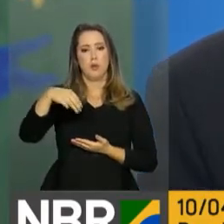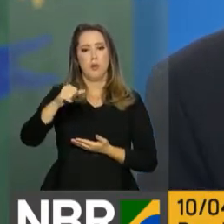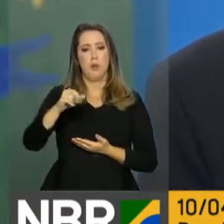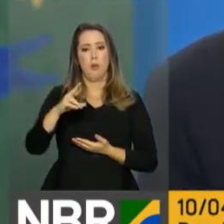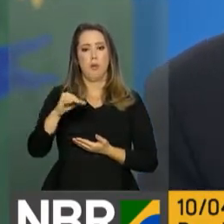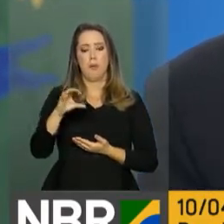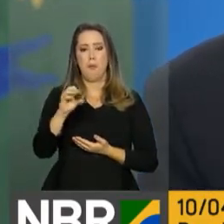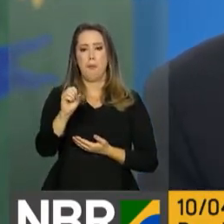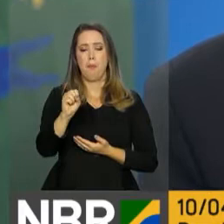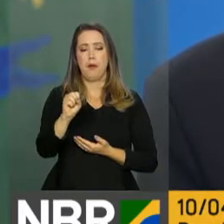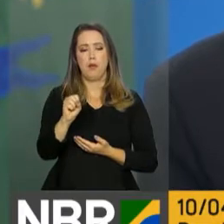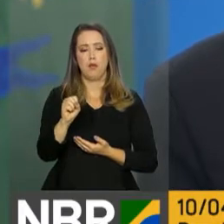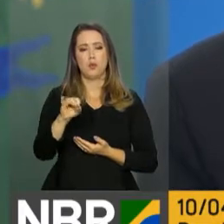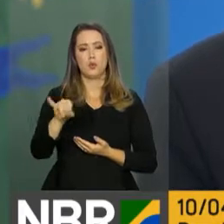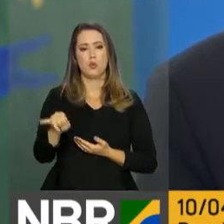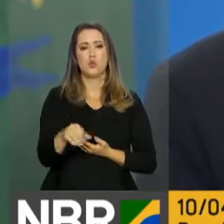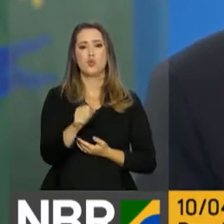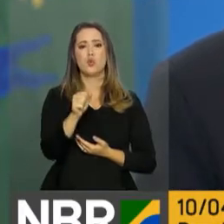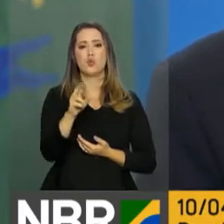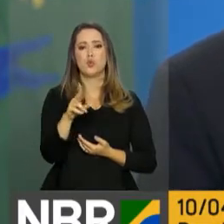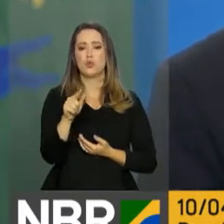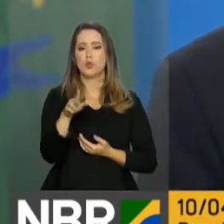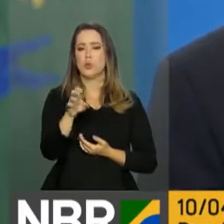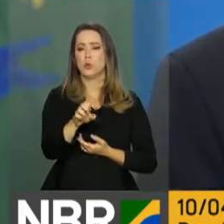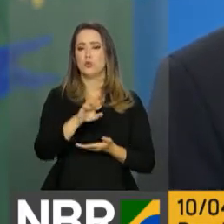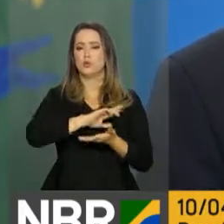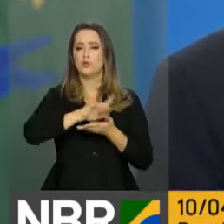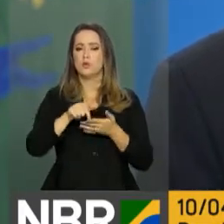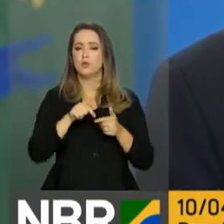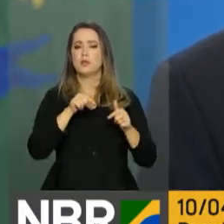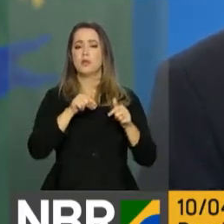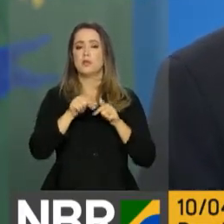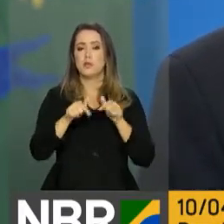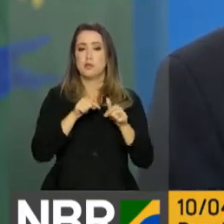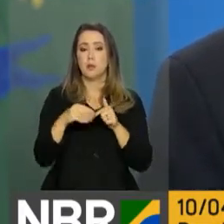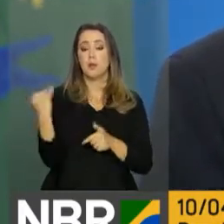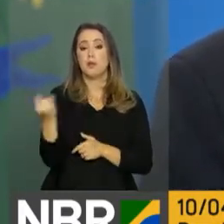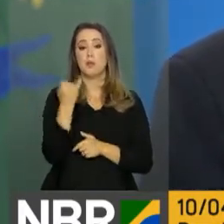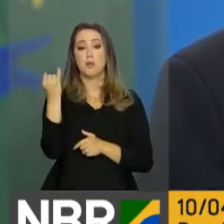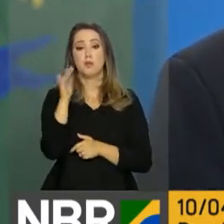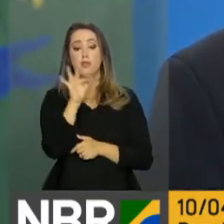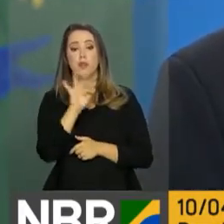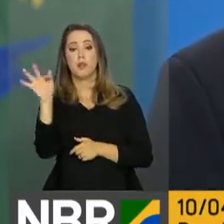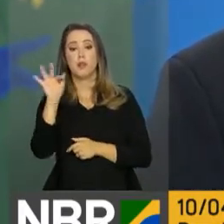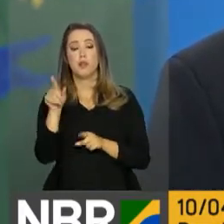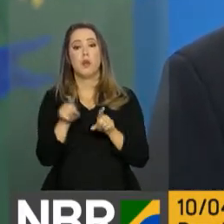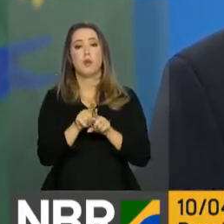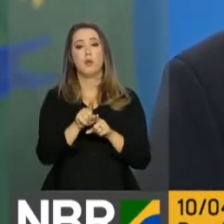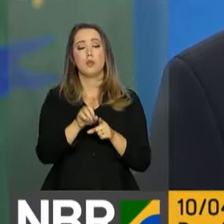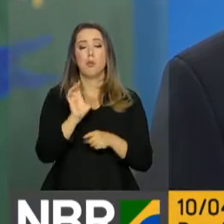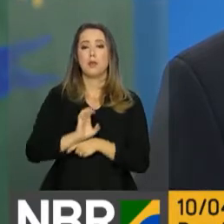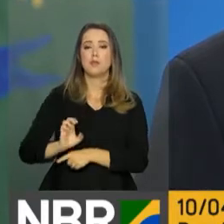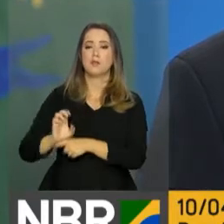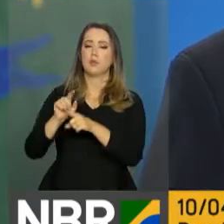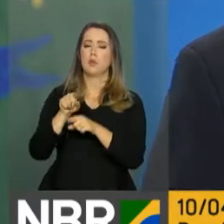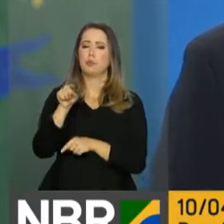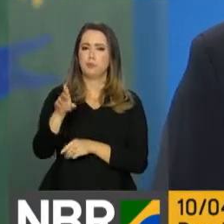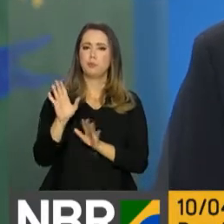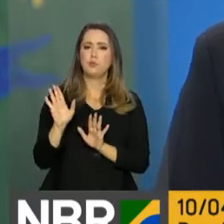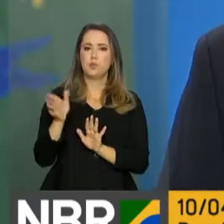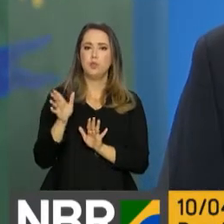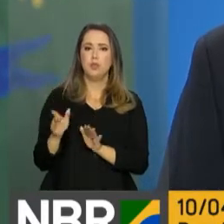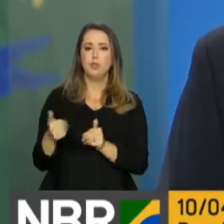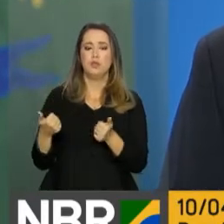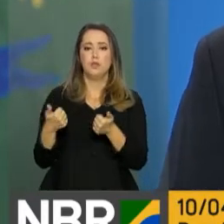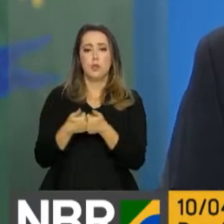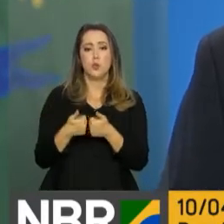expressivos, tanto no plano estadual como no plano federal. O Marcos Jorge já vem há algum tempo à frente